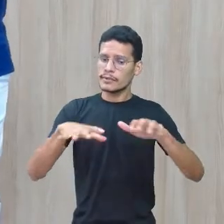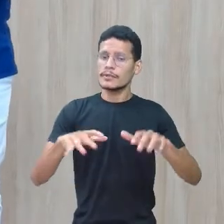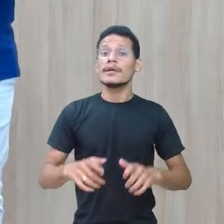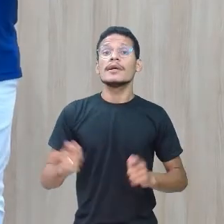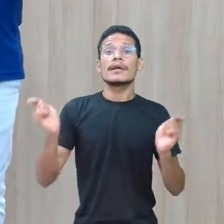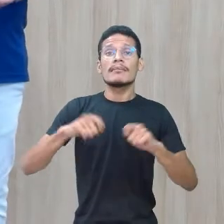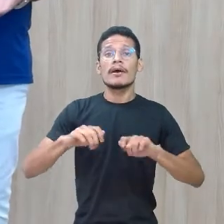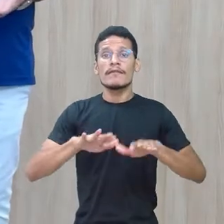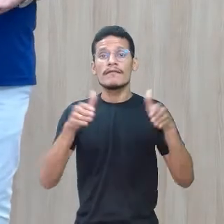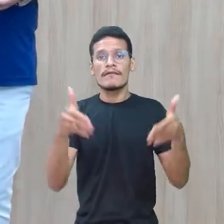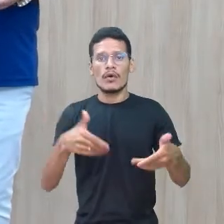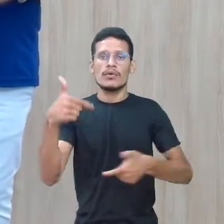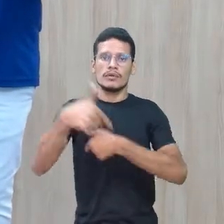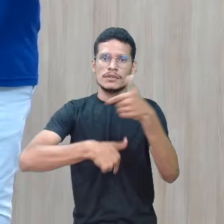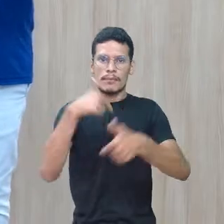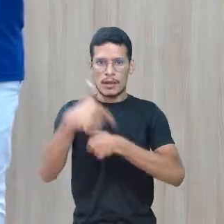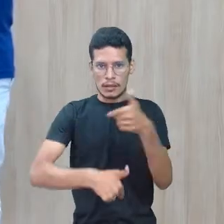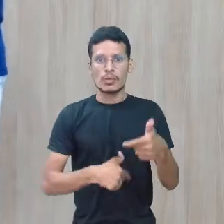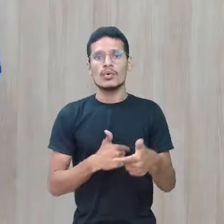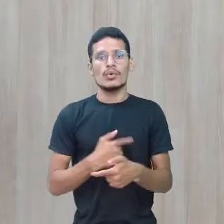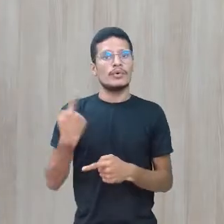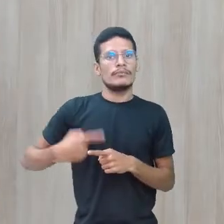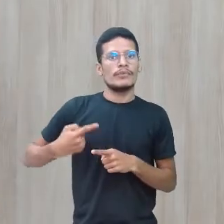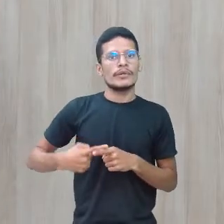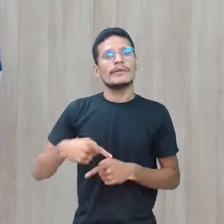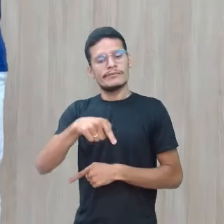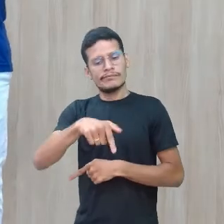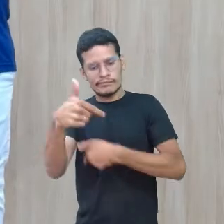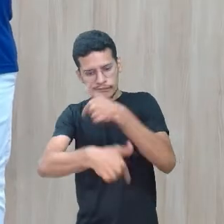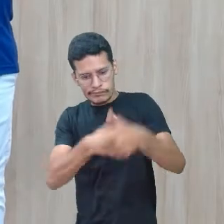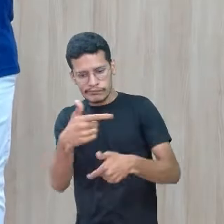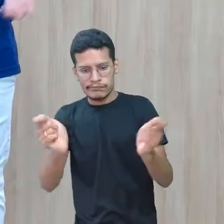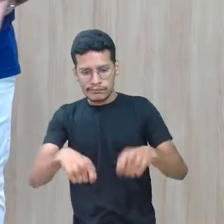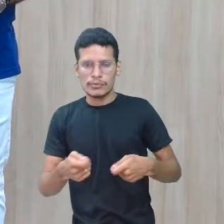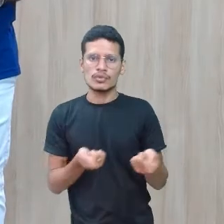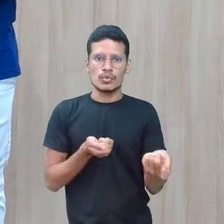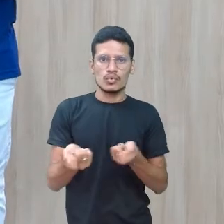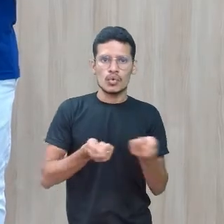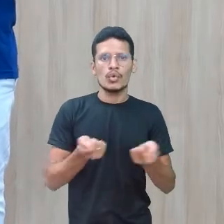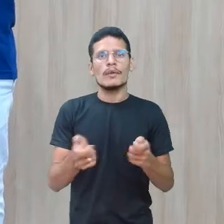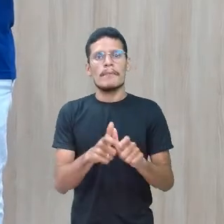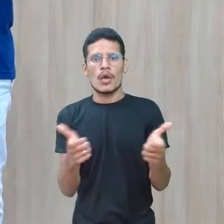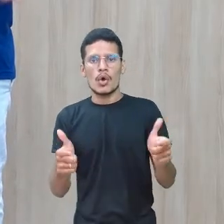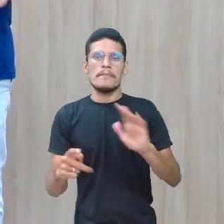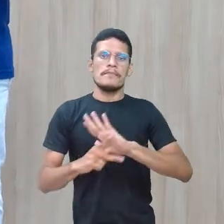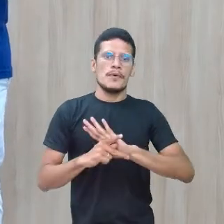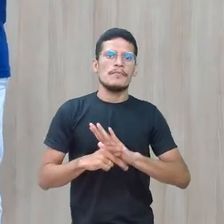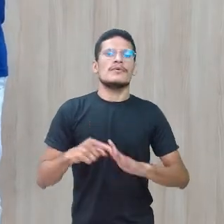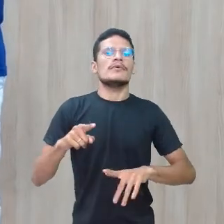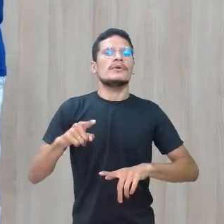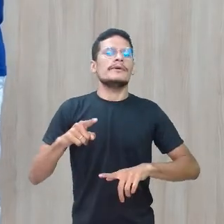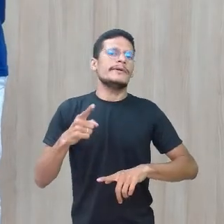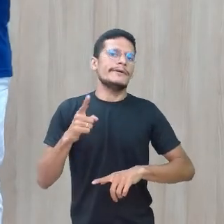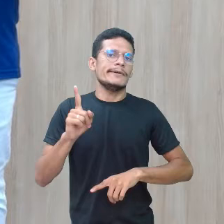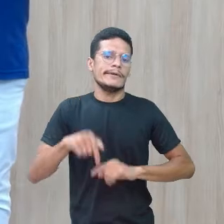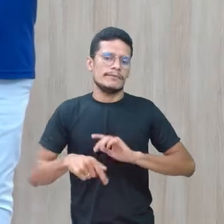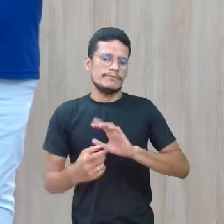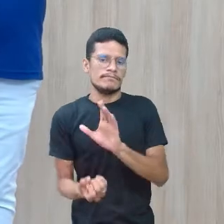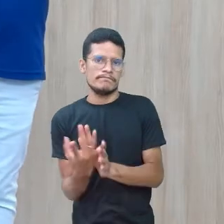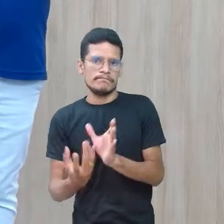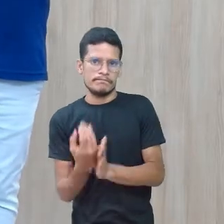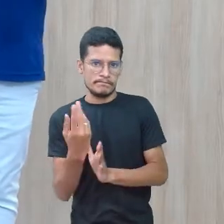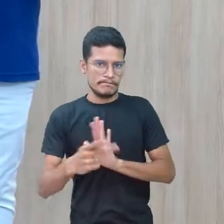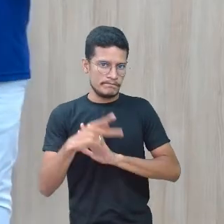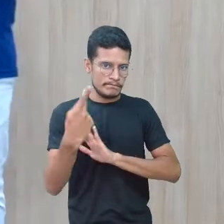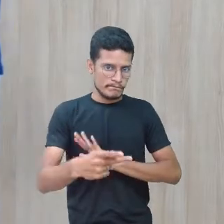ênfase maior para os trabalhadores, né, que eles passariam a ter um controle maior sobre esses instrumentos de produção.